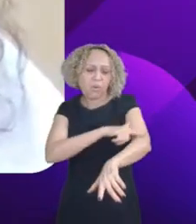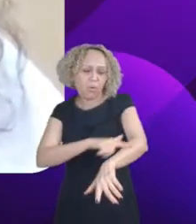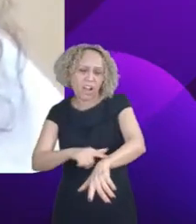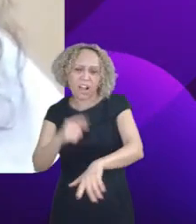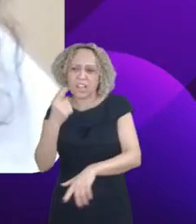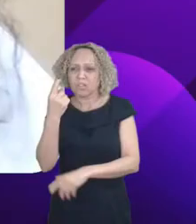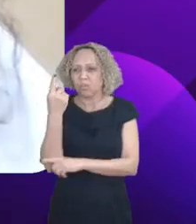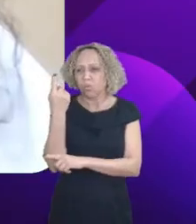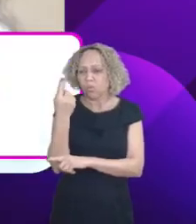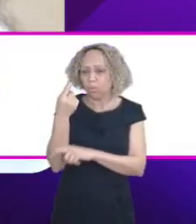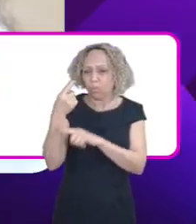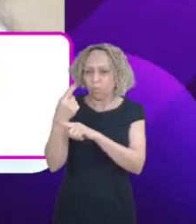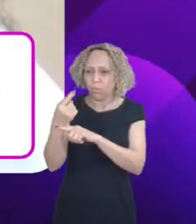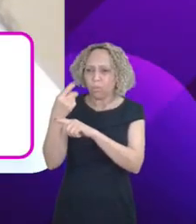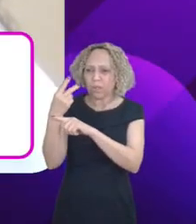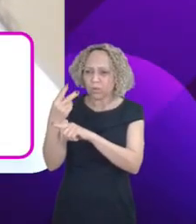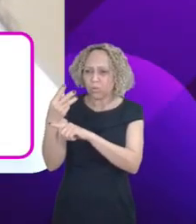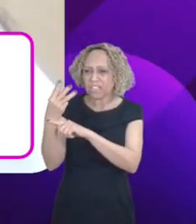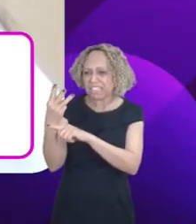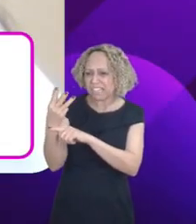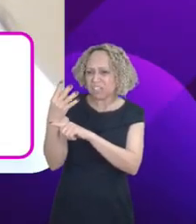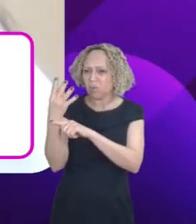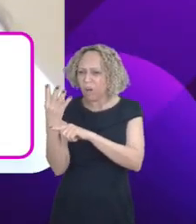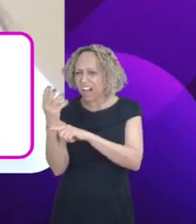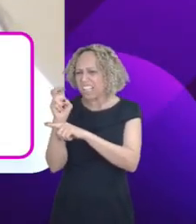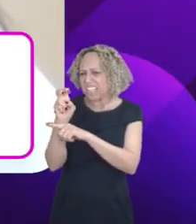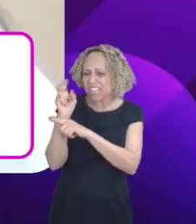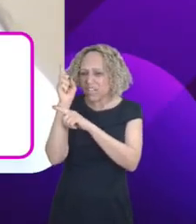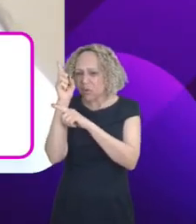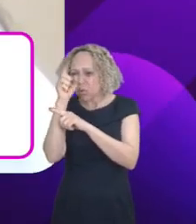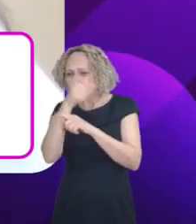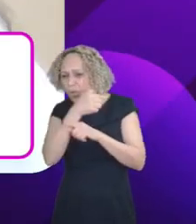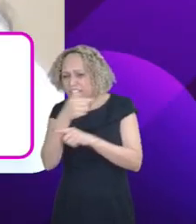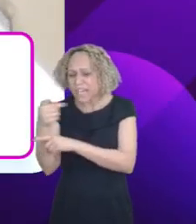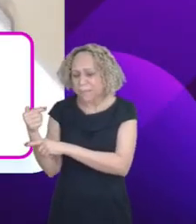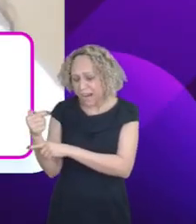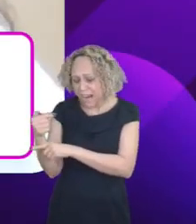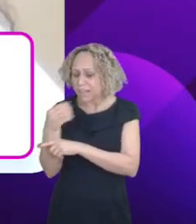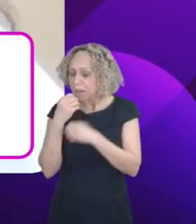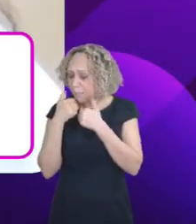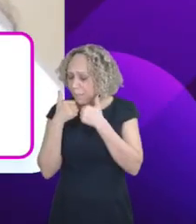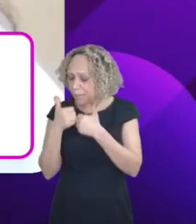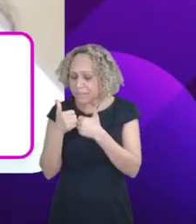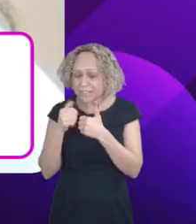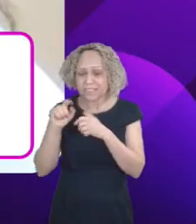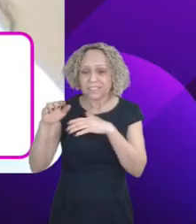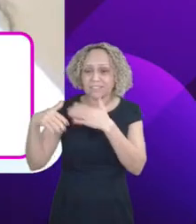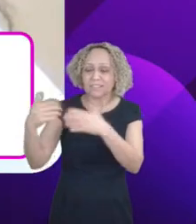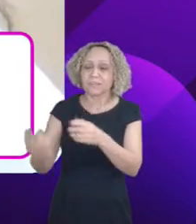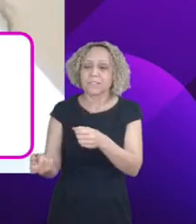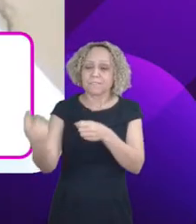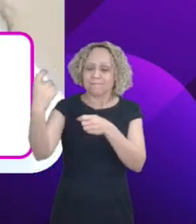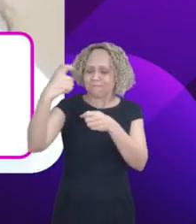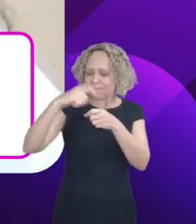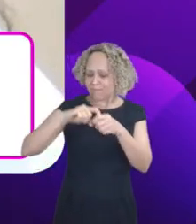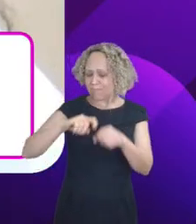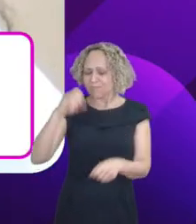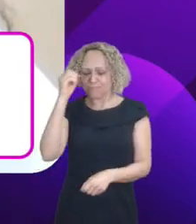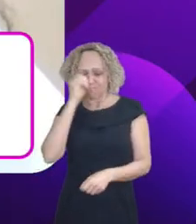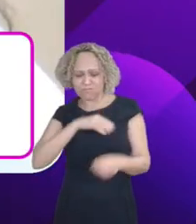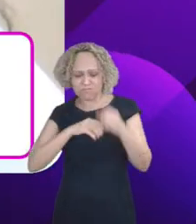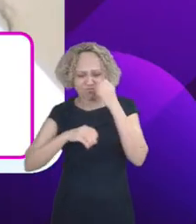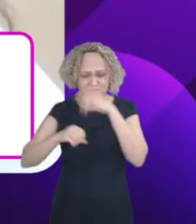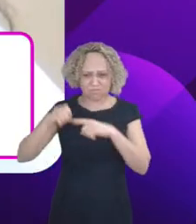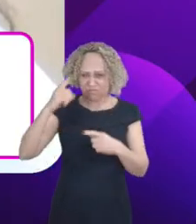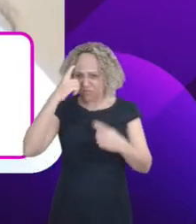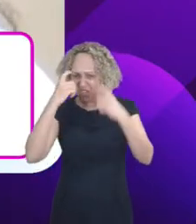esse ciclo. O Instituto de Pesquisas Econômicas Aplicadas, o IPEA, diz que para uma mulher romper o ciclo da violência, ela